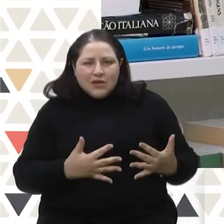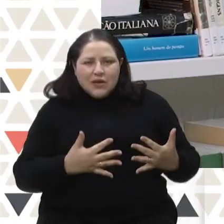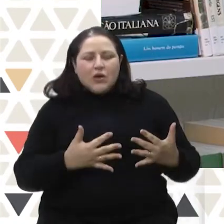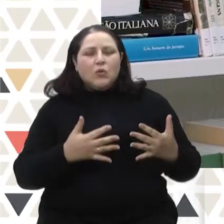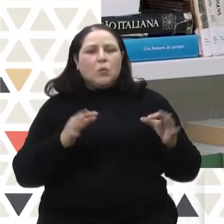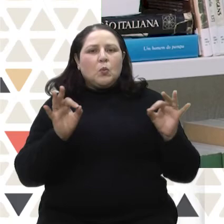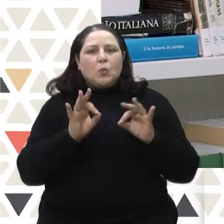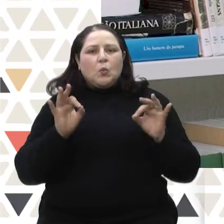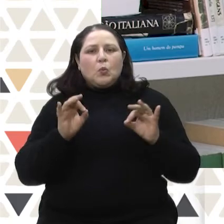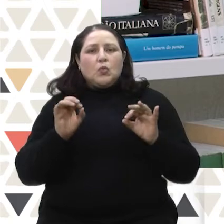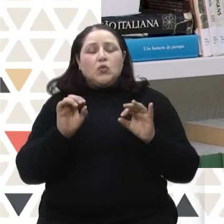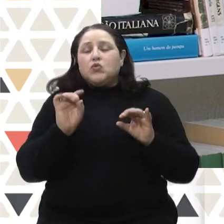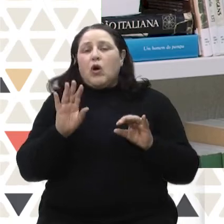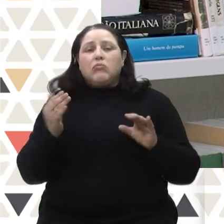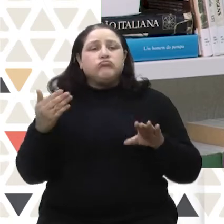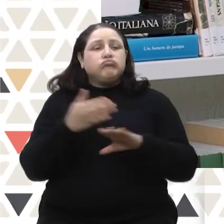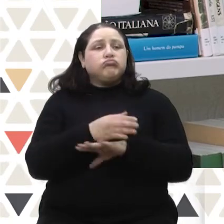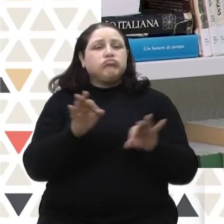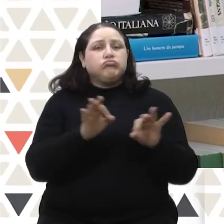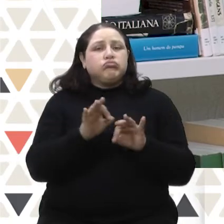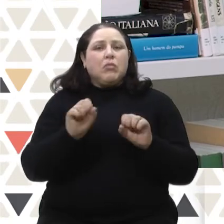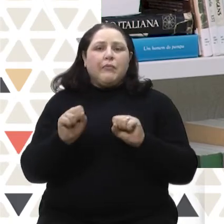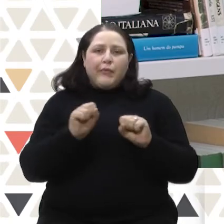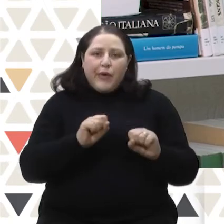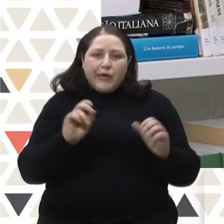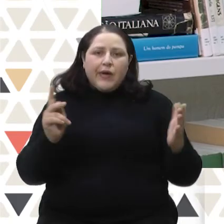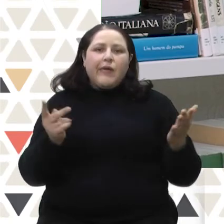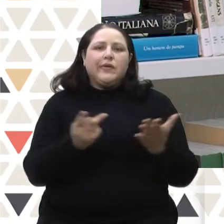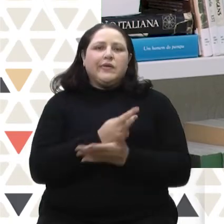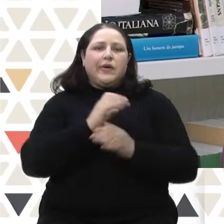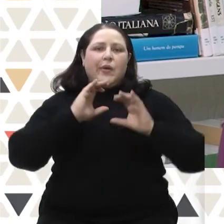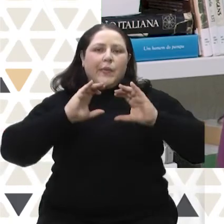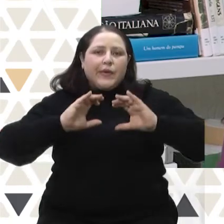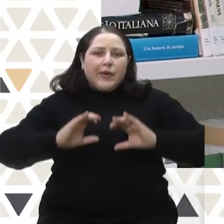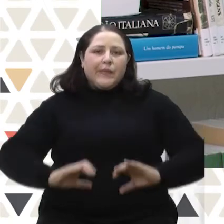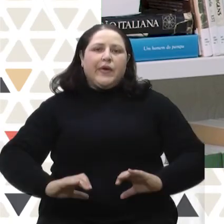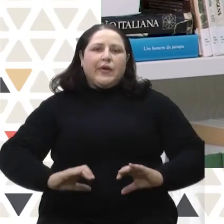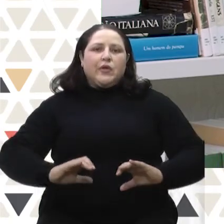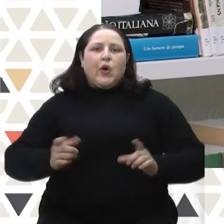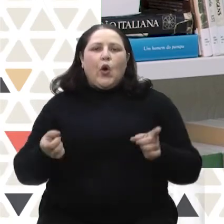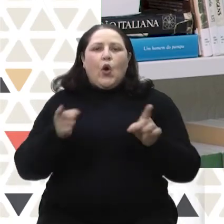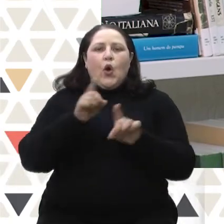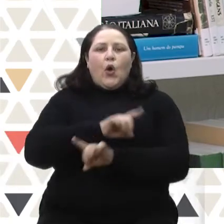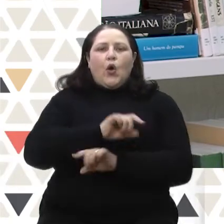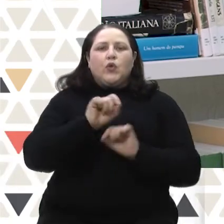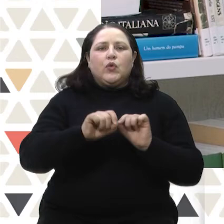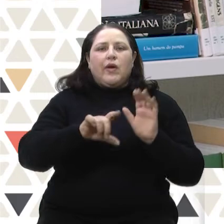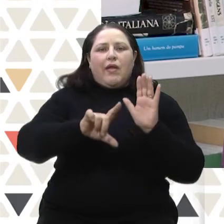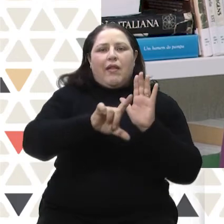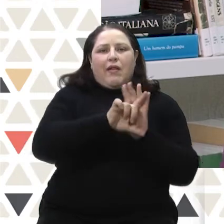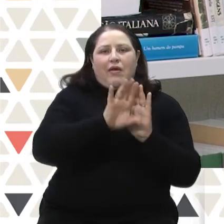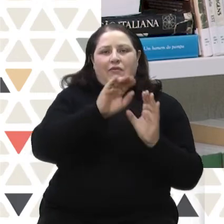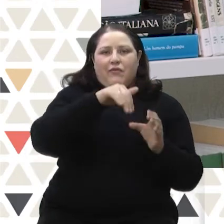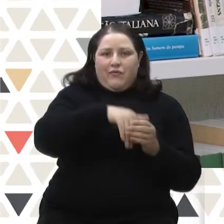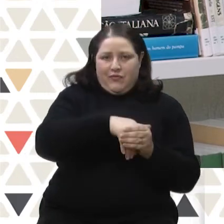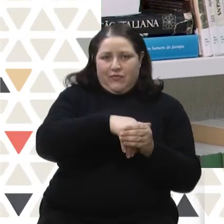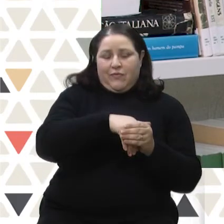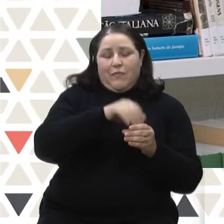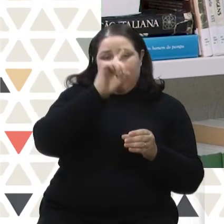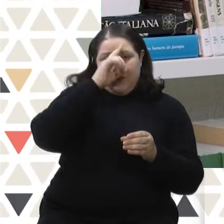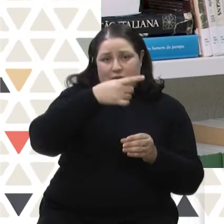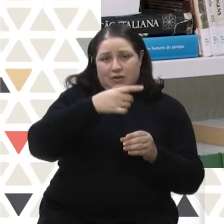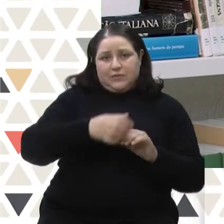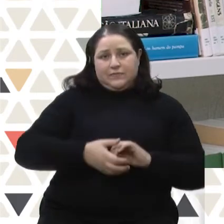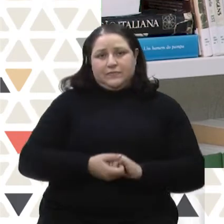médicos, com alguma justificativa significativa, ele poderá incorrer numa conduta contrária ao